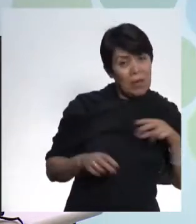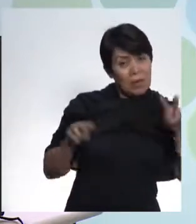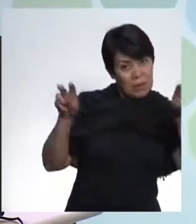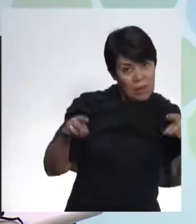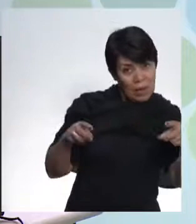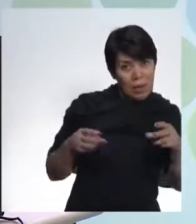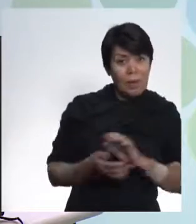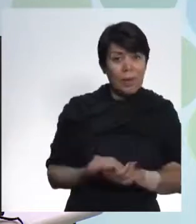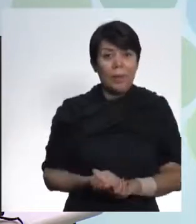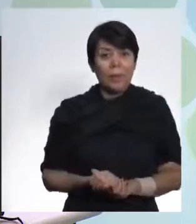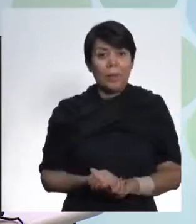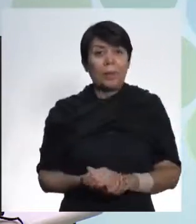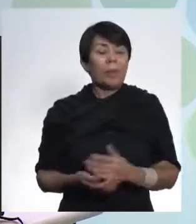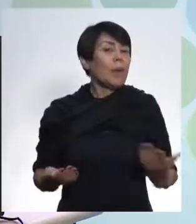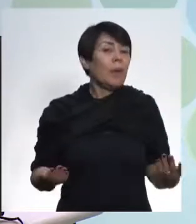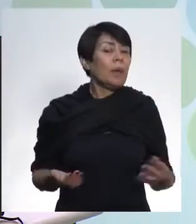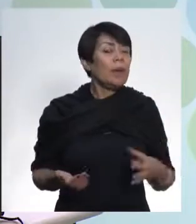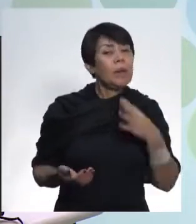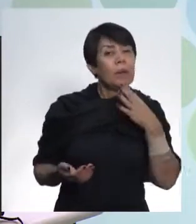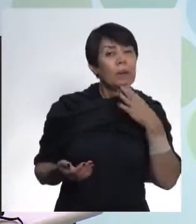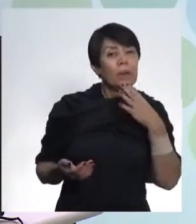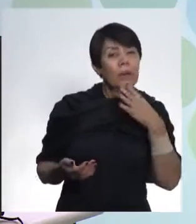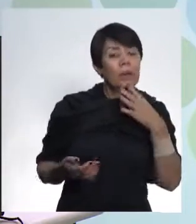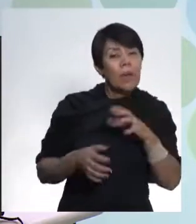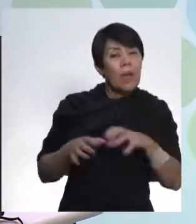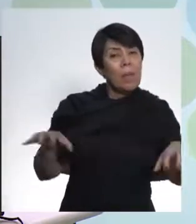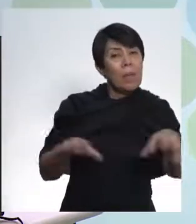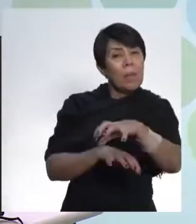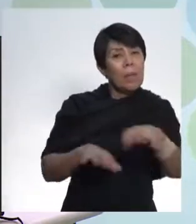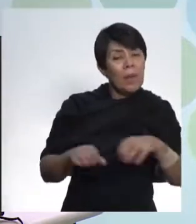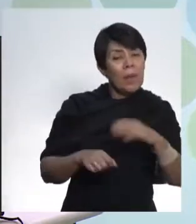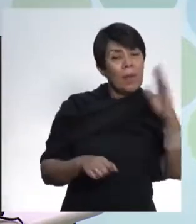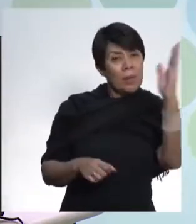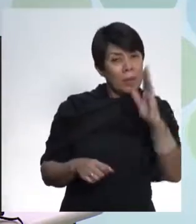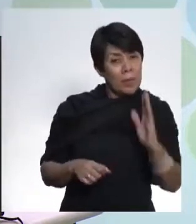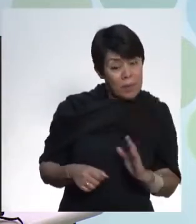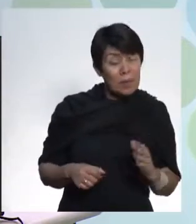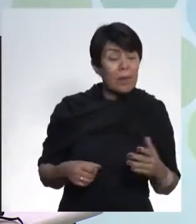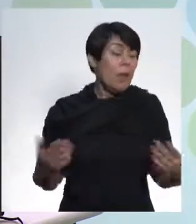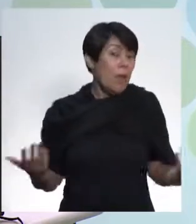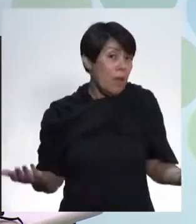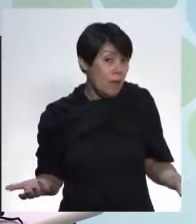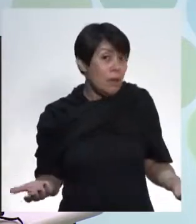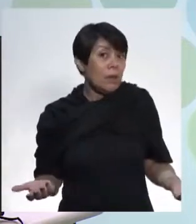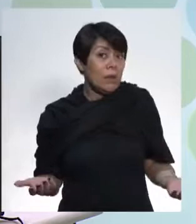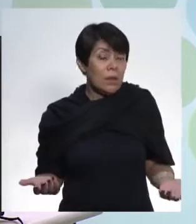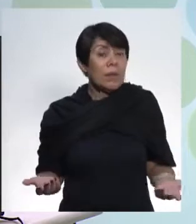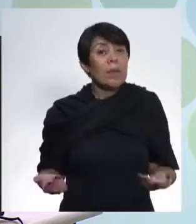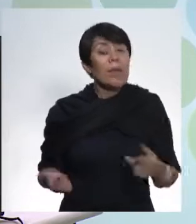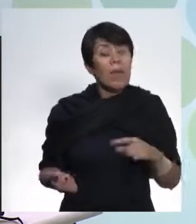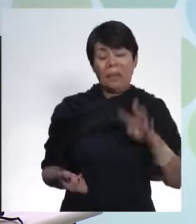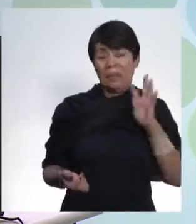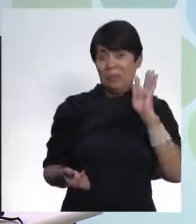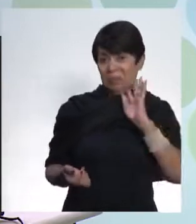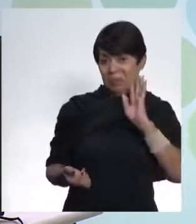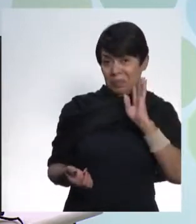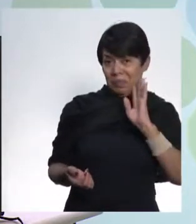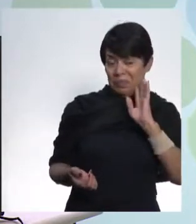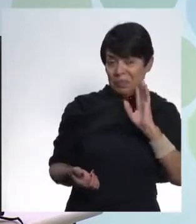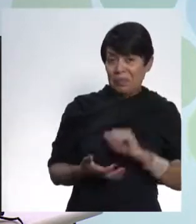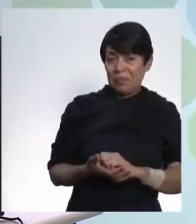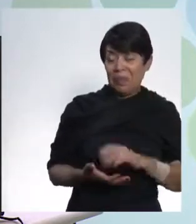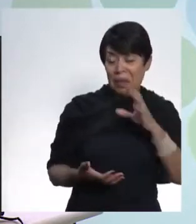temática, conhecer os biomas brasileiros é realmente surpreendente, são